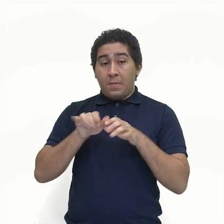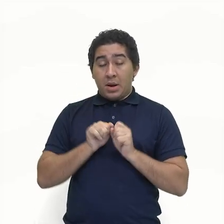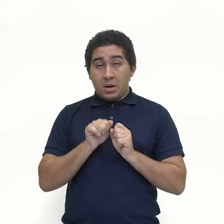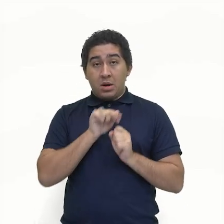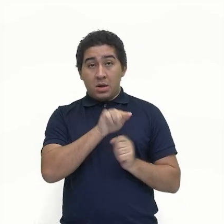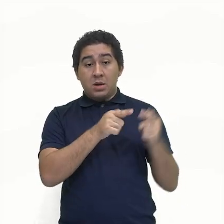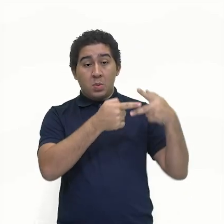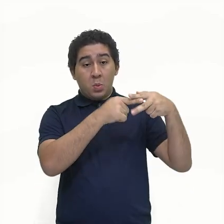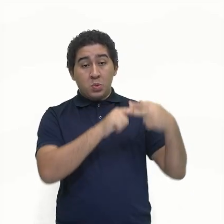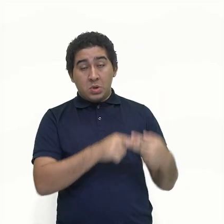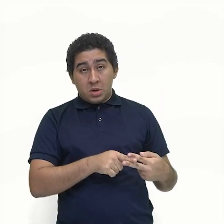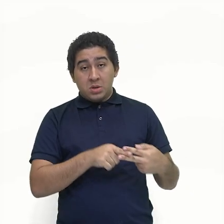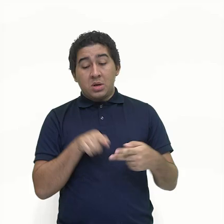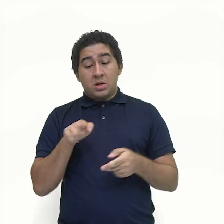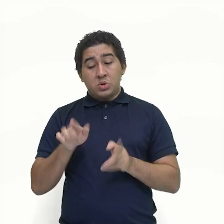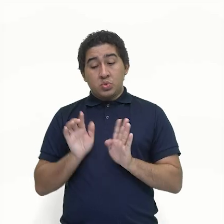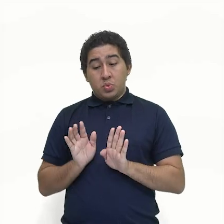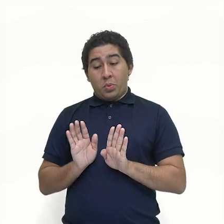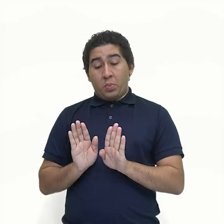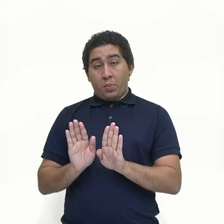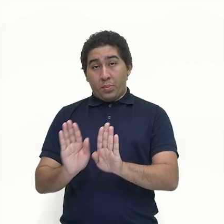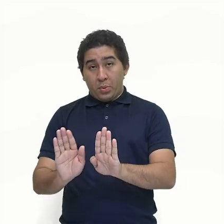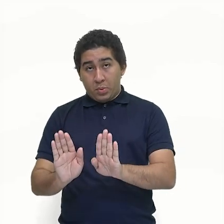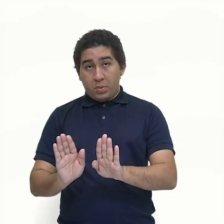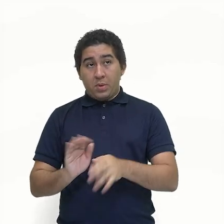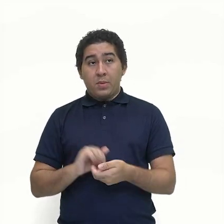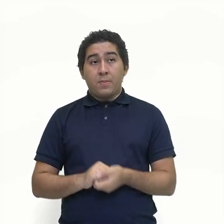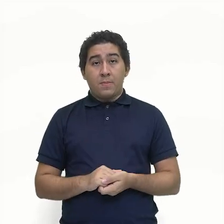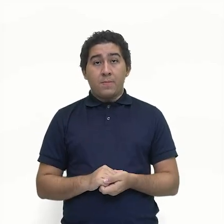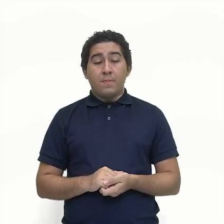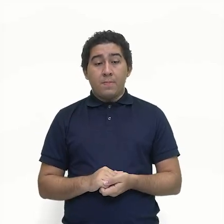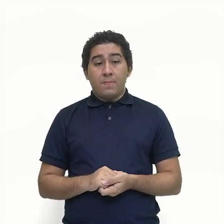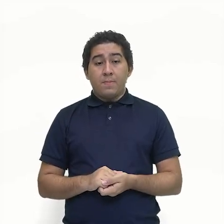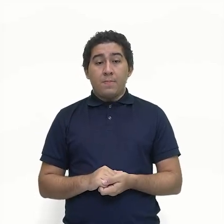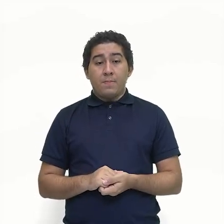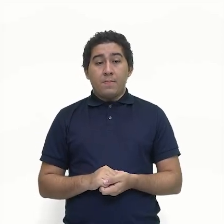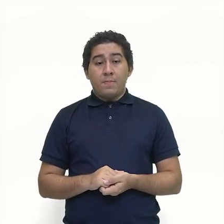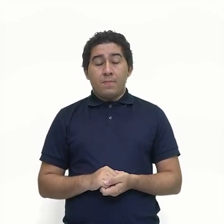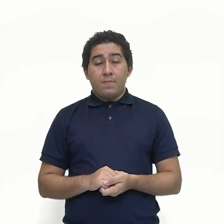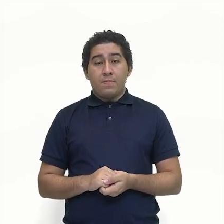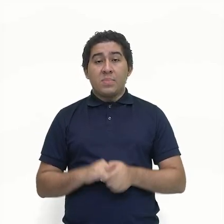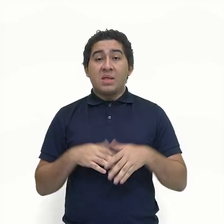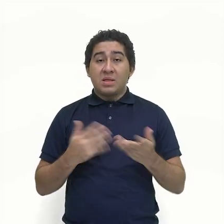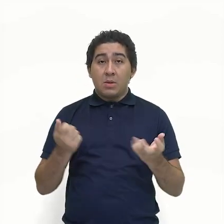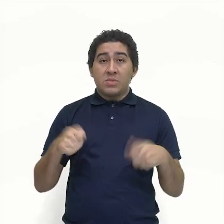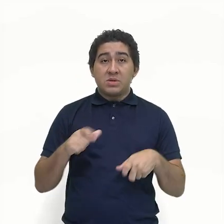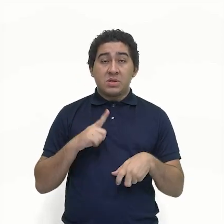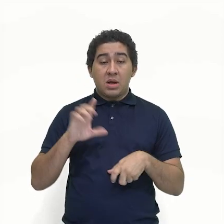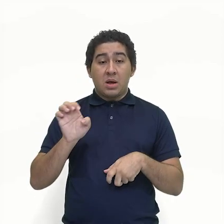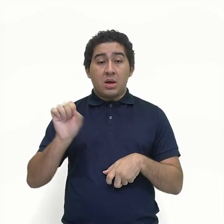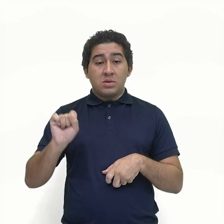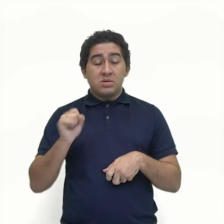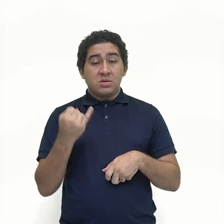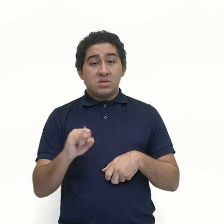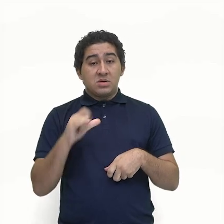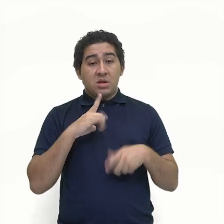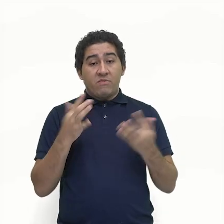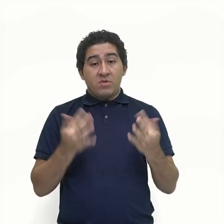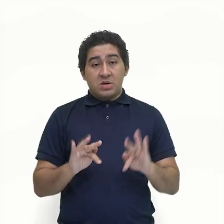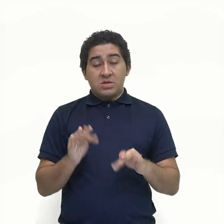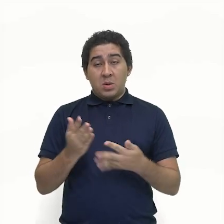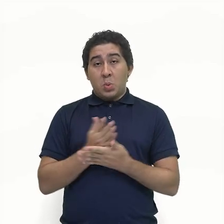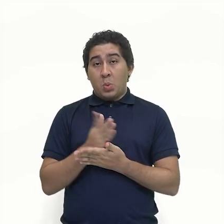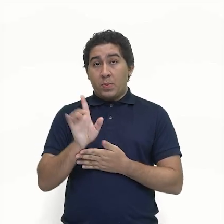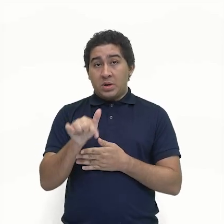conserta, isto empurra, ok? Então aí nós temos que acrescentar o ES se terminar numa